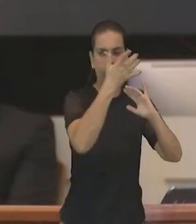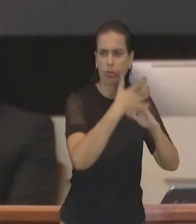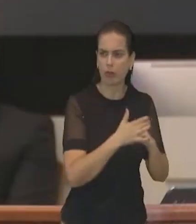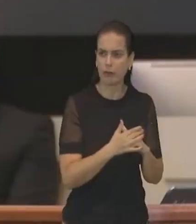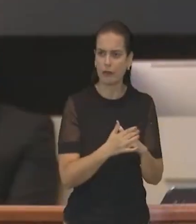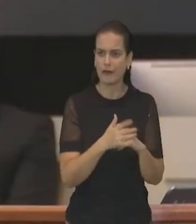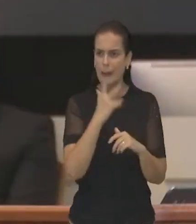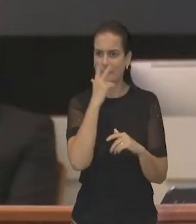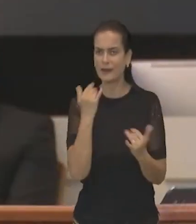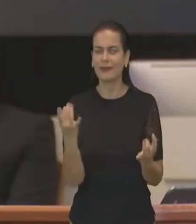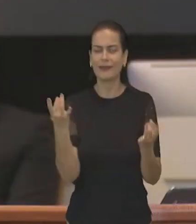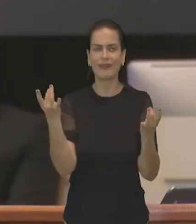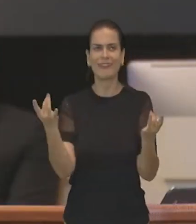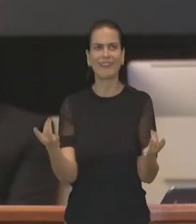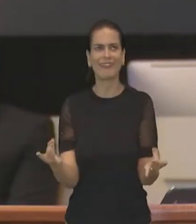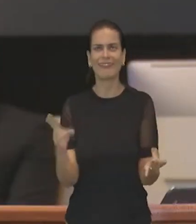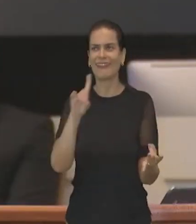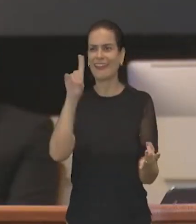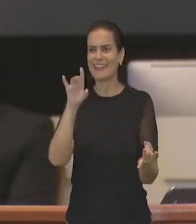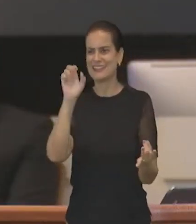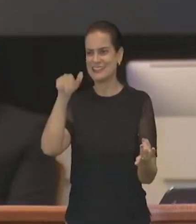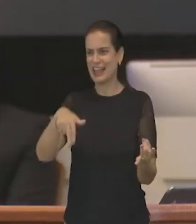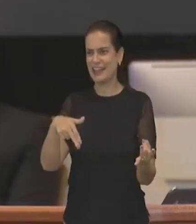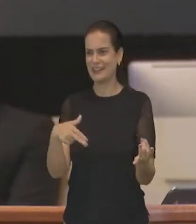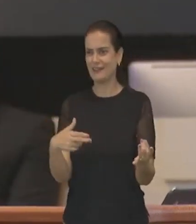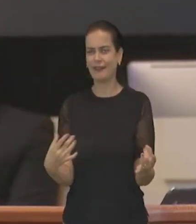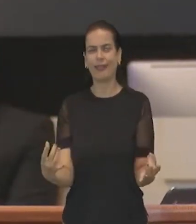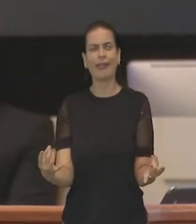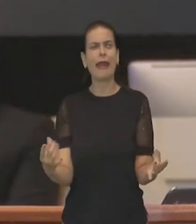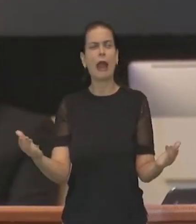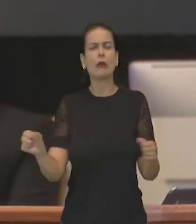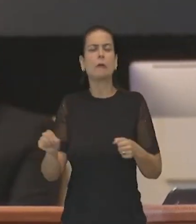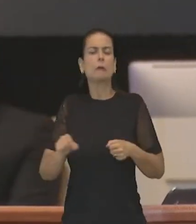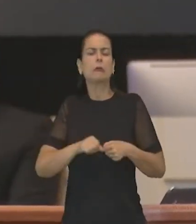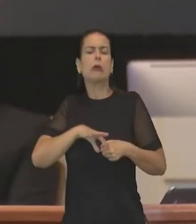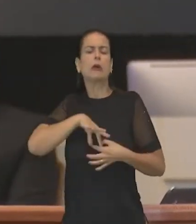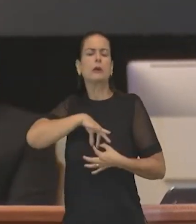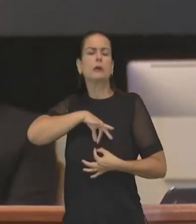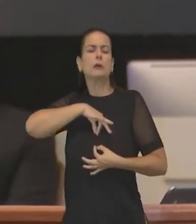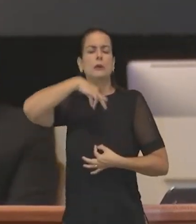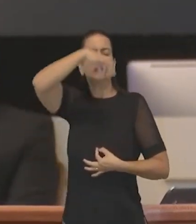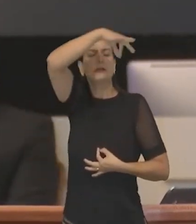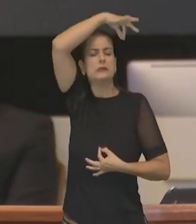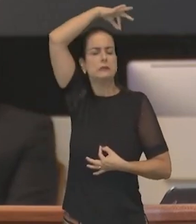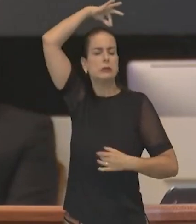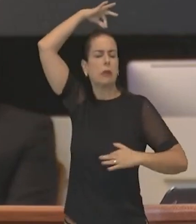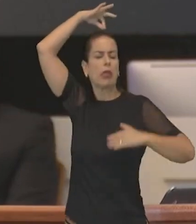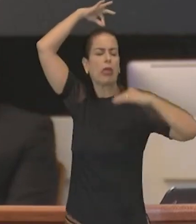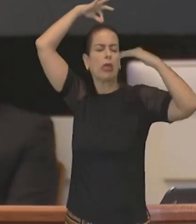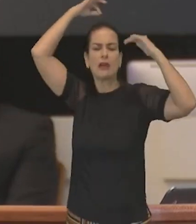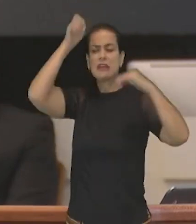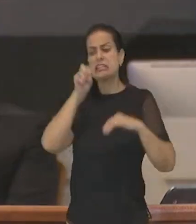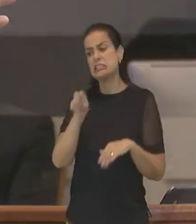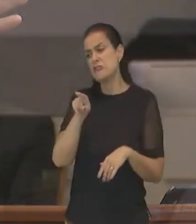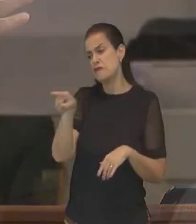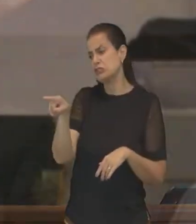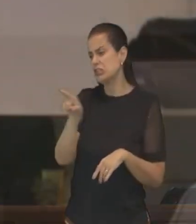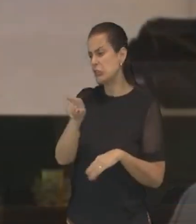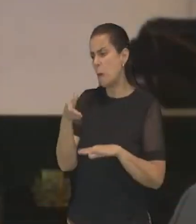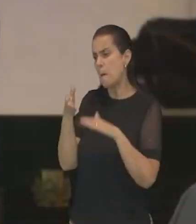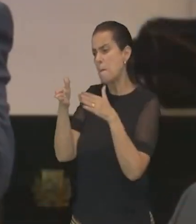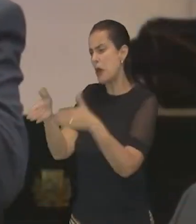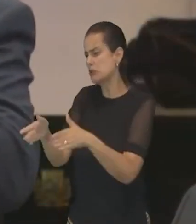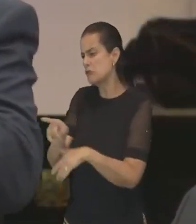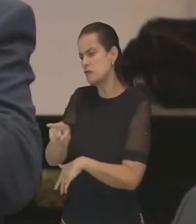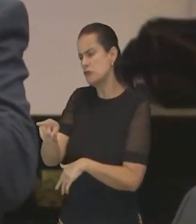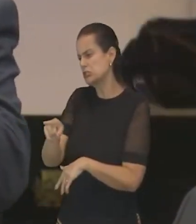zen. Houve alguns movimentos assim, agora eu estou cheio do Espírito, agora você que não participou deste evento, você é